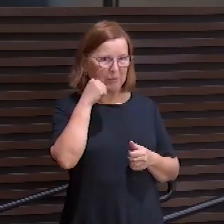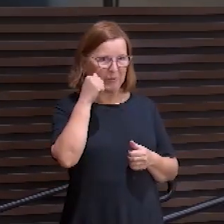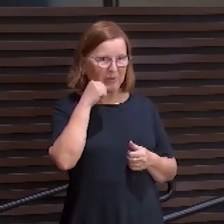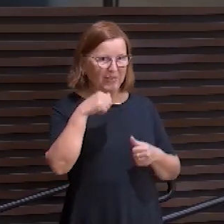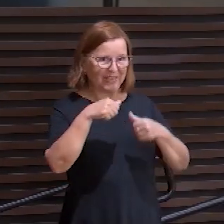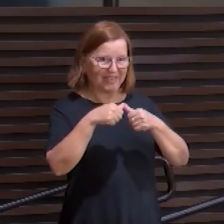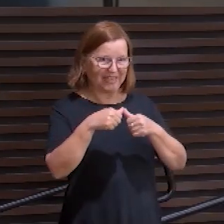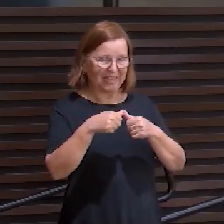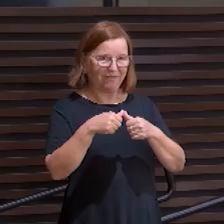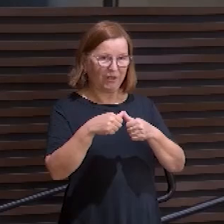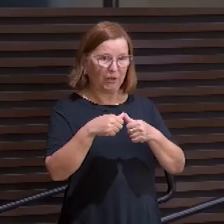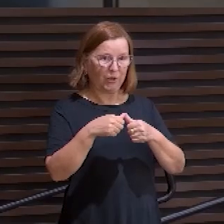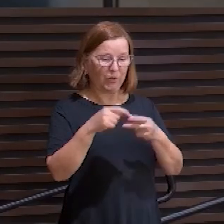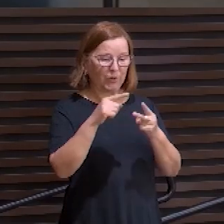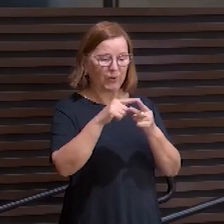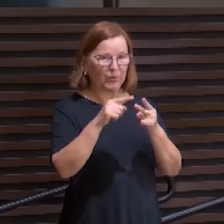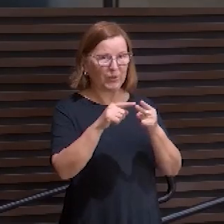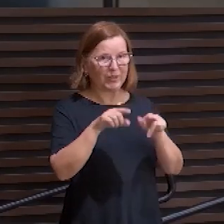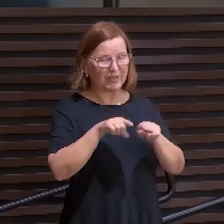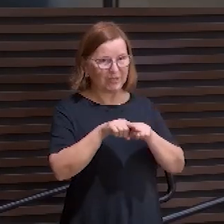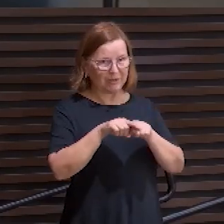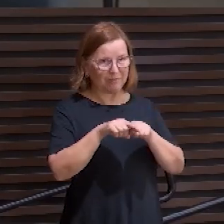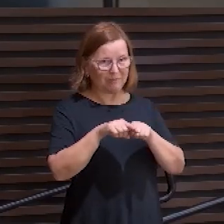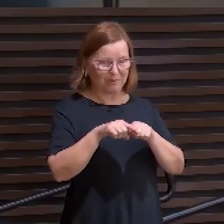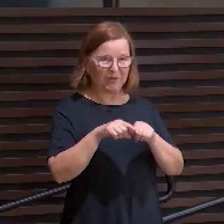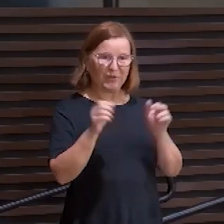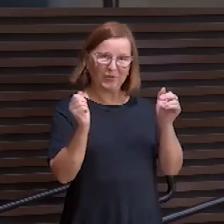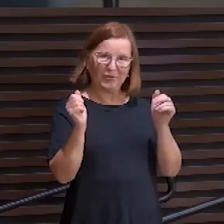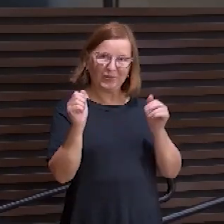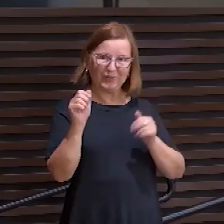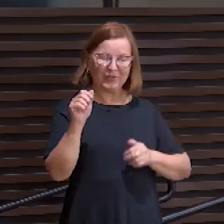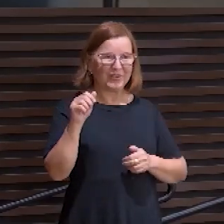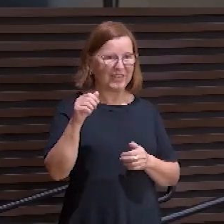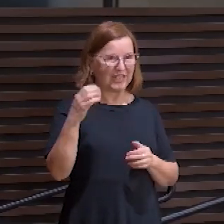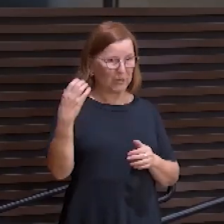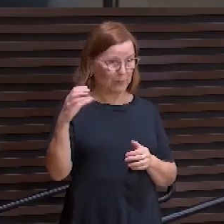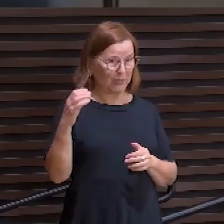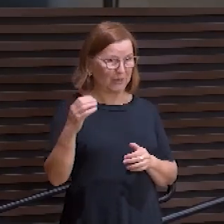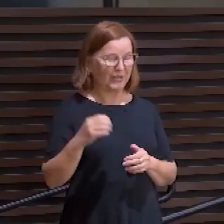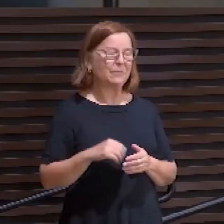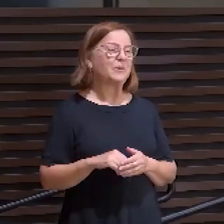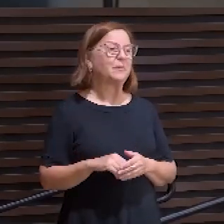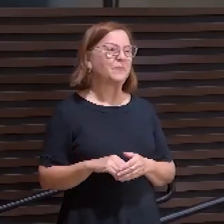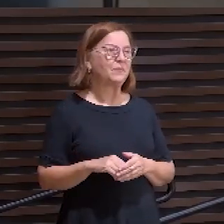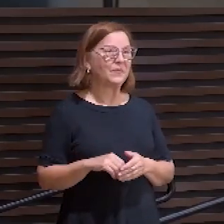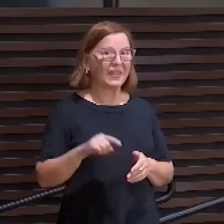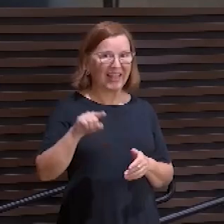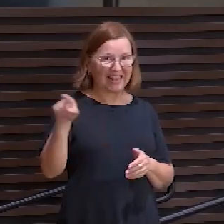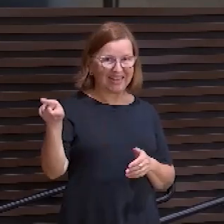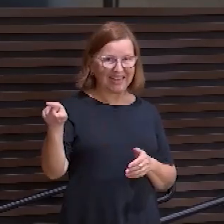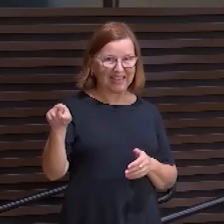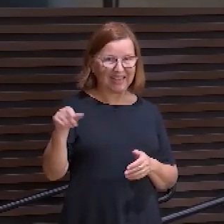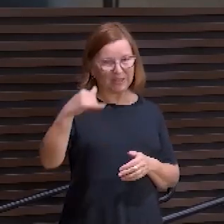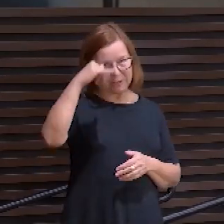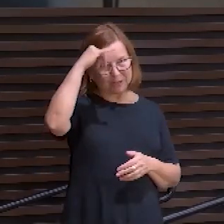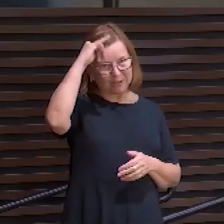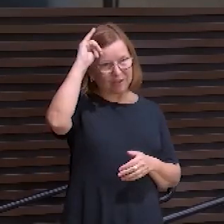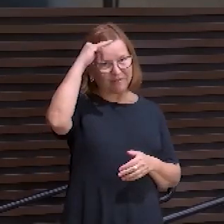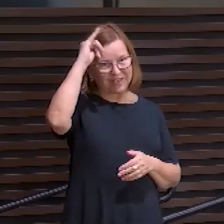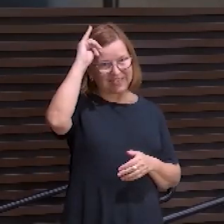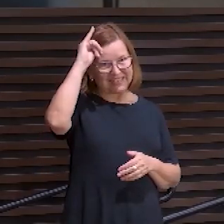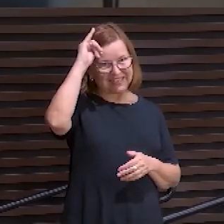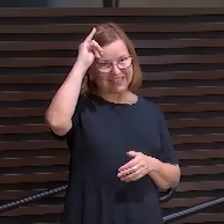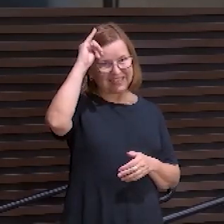irmãos nossos, o Hildo e o Fernando, e a Cristina, lá numa fazenda aqui no interior